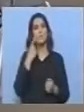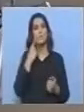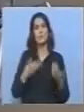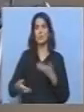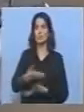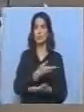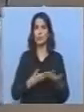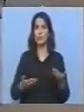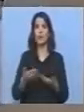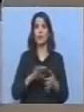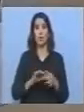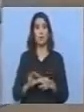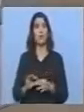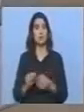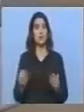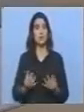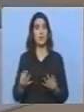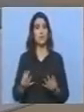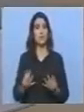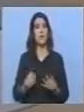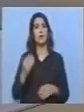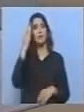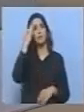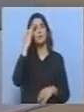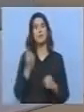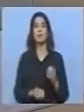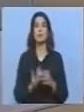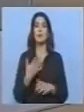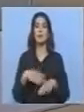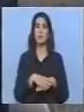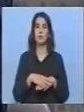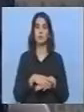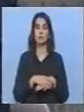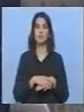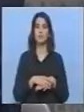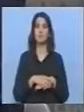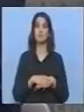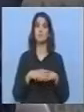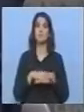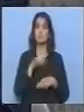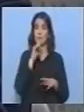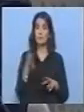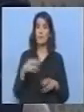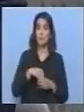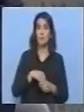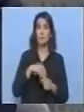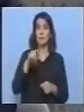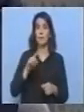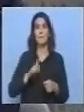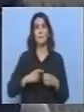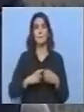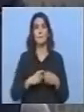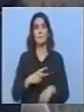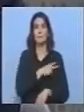conhecimento, faz todo o sentido que haja essa capacidade para criar essas redes. E essas redes possam incluir, inclusivamente, parcerias